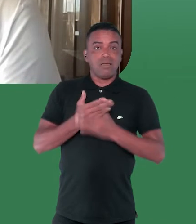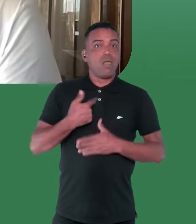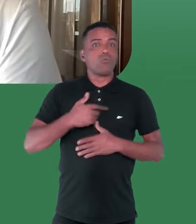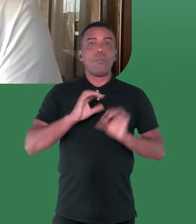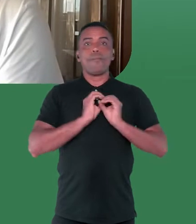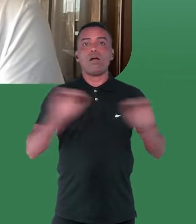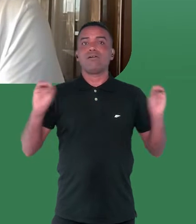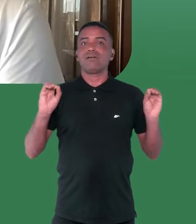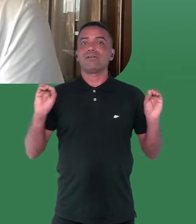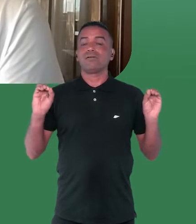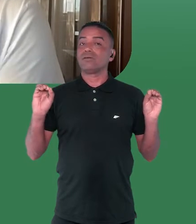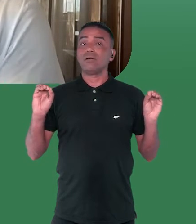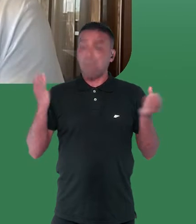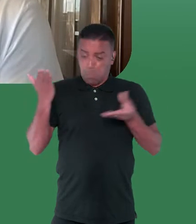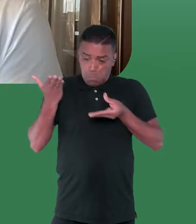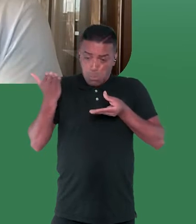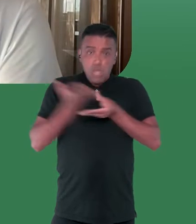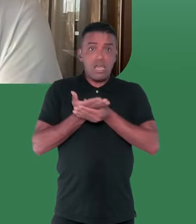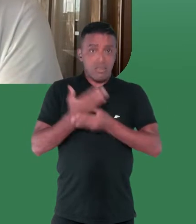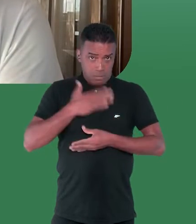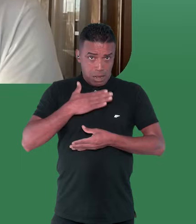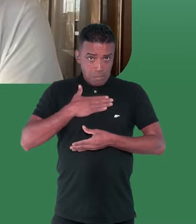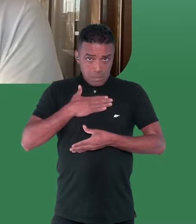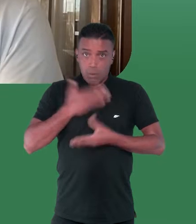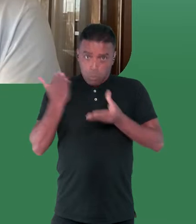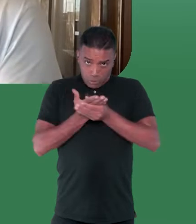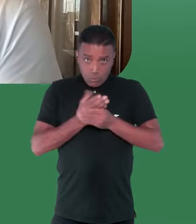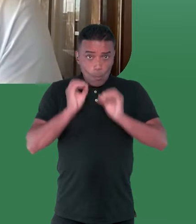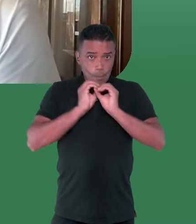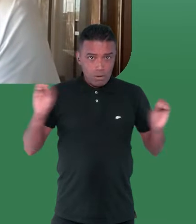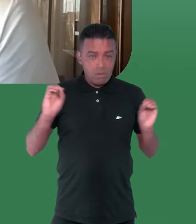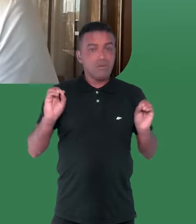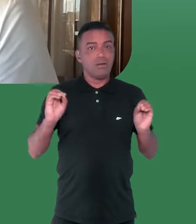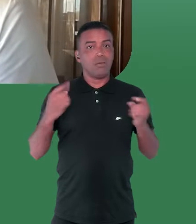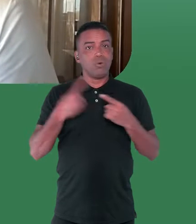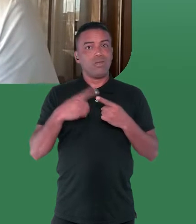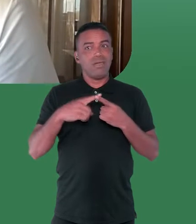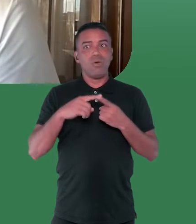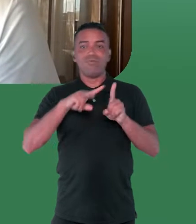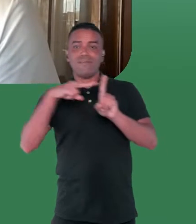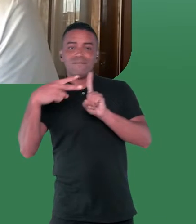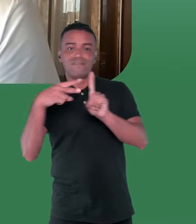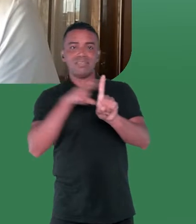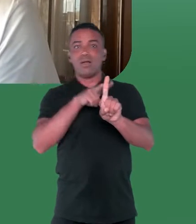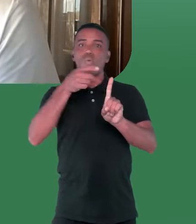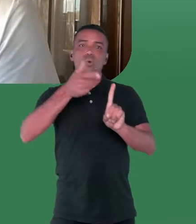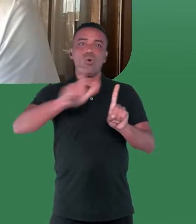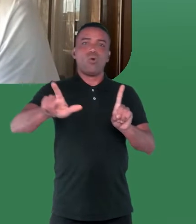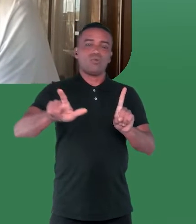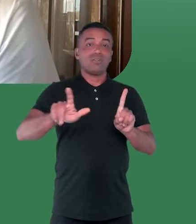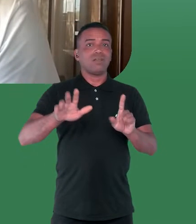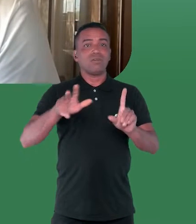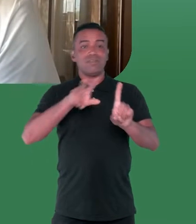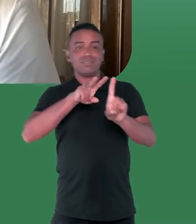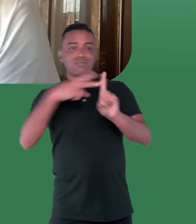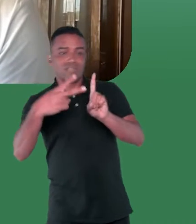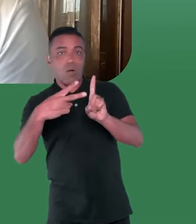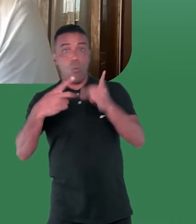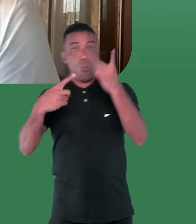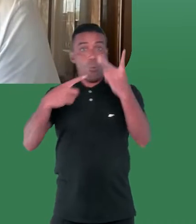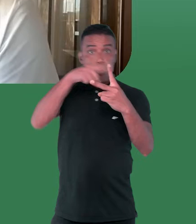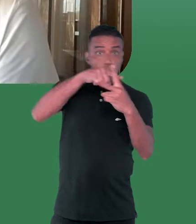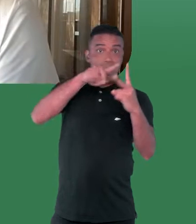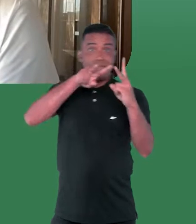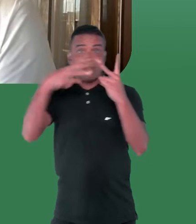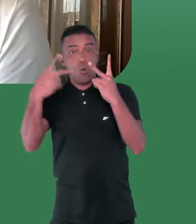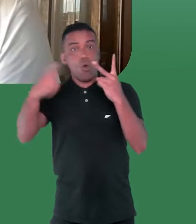nenhum. Porque, no mínimo, eu busco uma outra versão. Eu sei que, às vezes, você pega 2 versões e uma